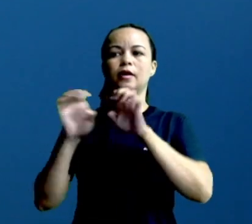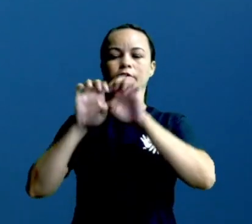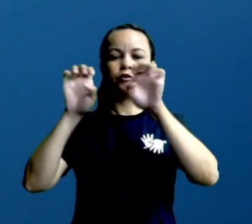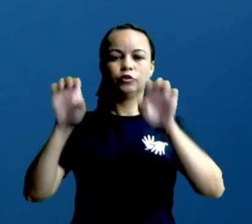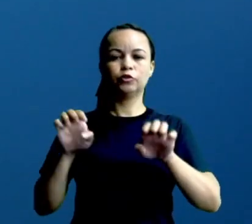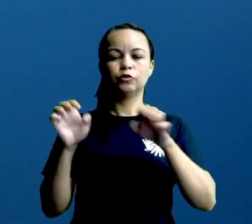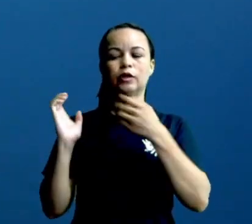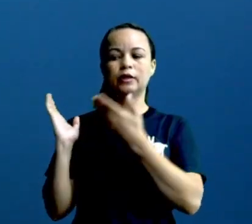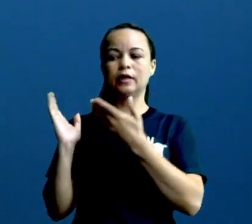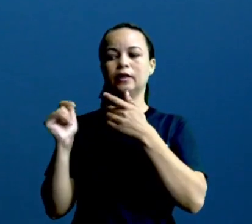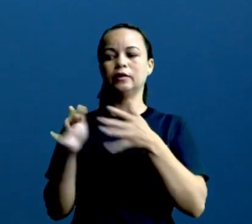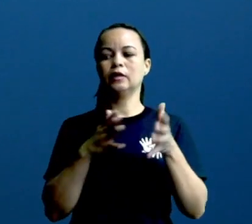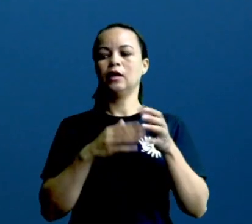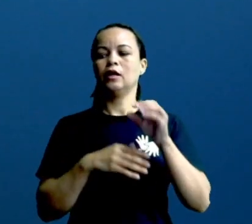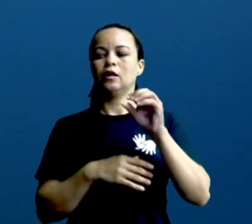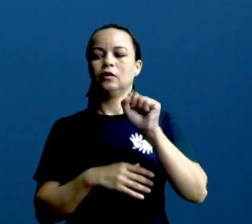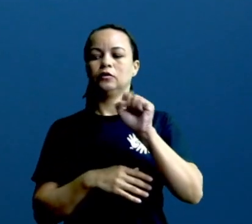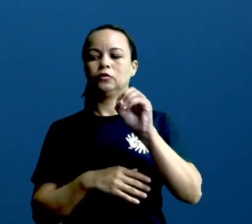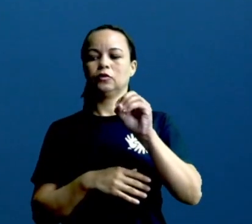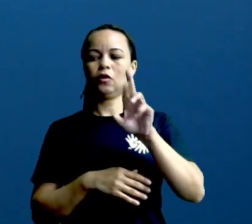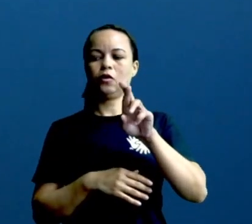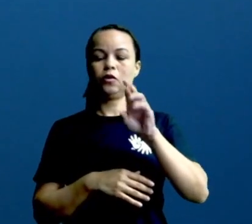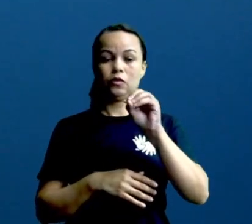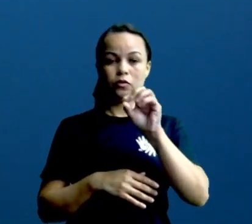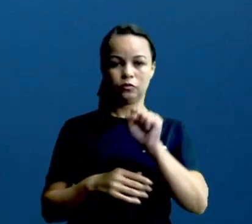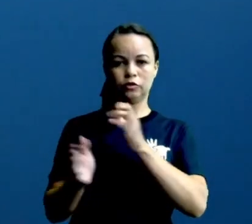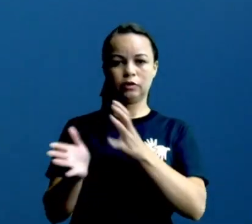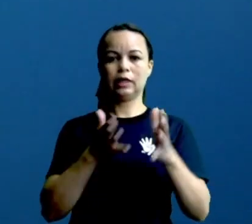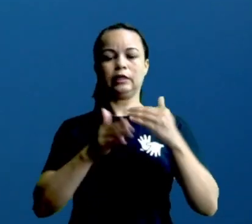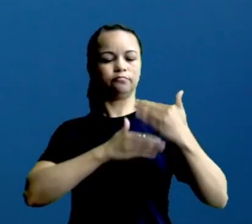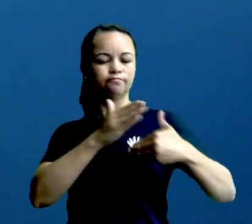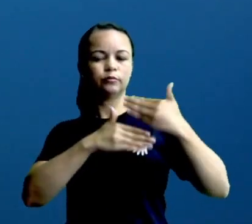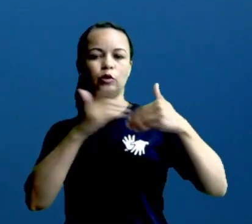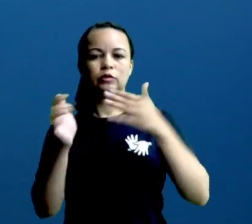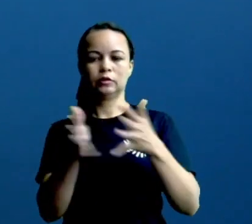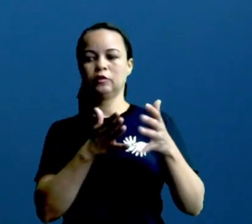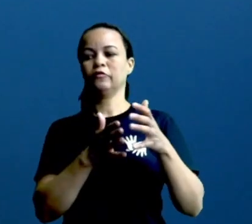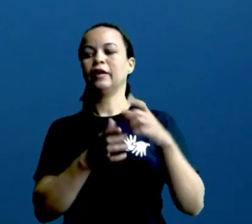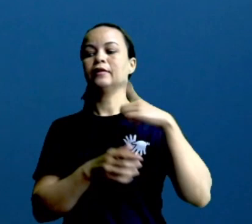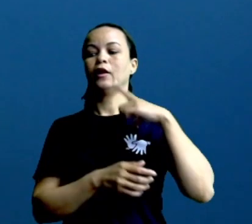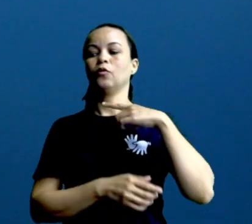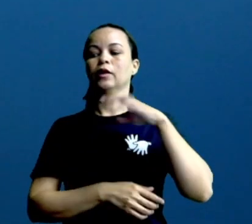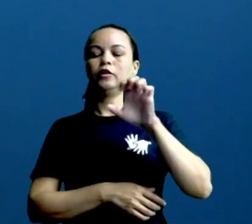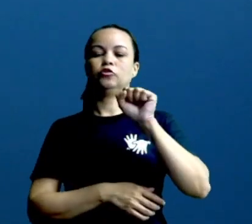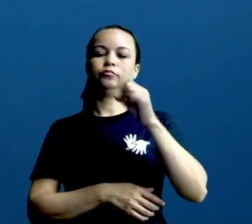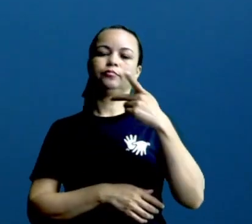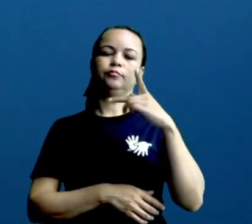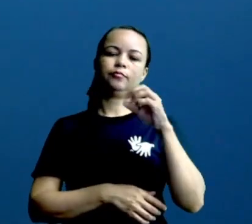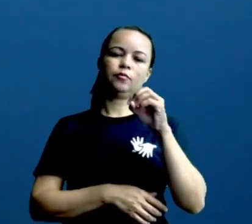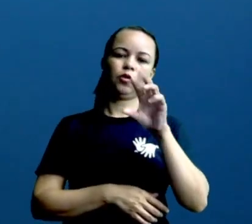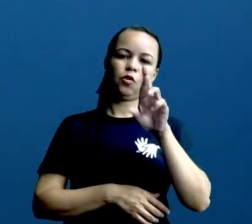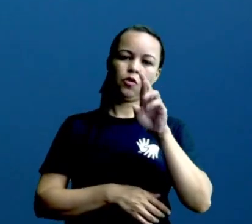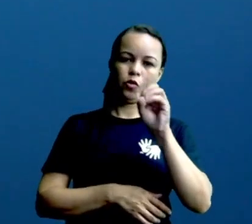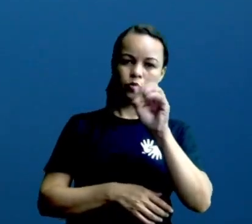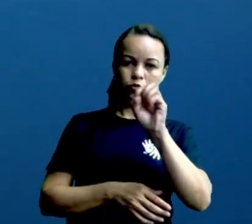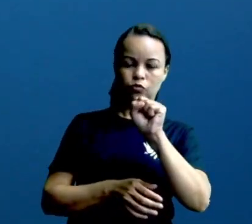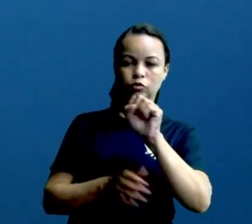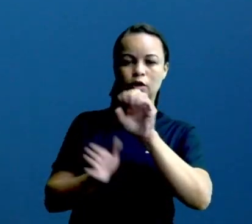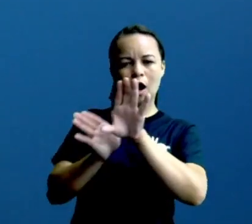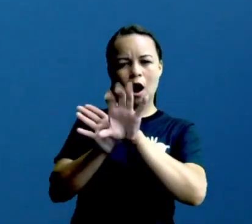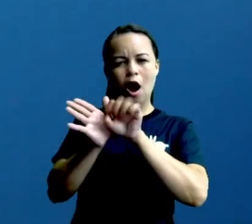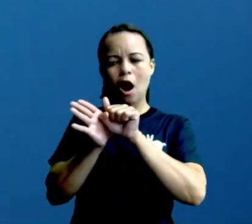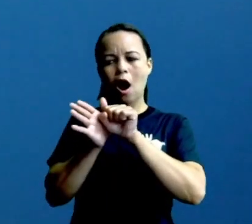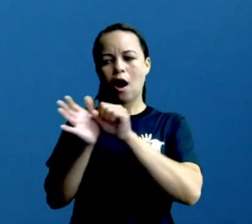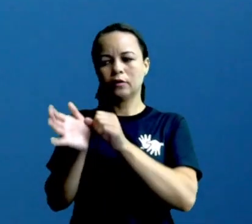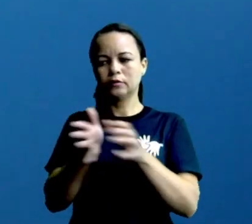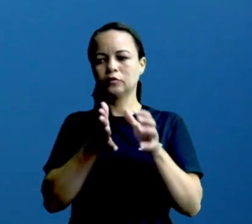aqui são chamados soros, é onde vão ser produzidos, onde vai ter a estrutura chamada esporos, tá? Então, quando você vê